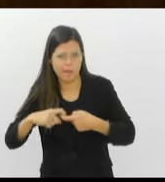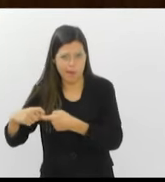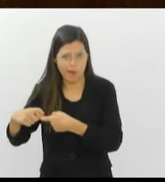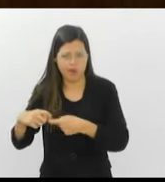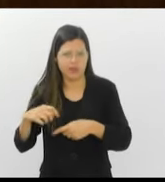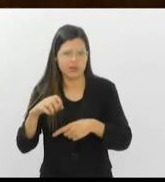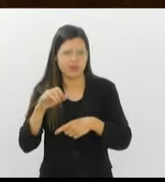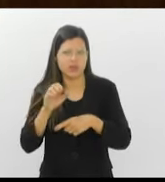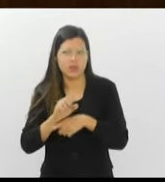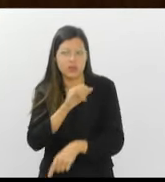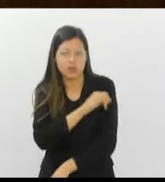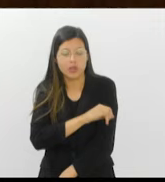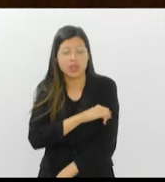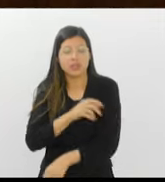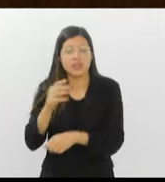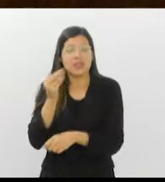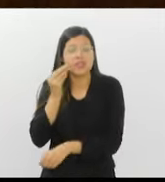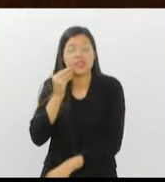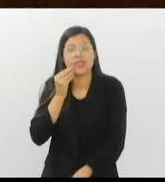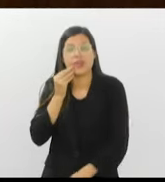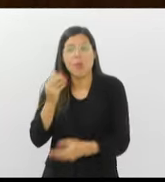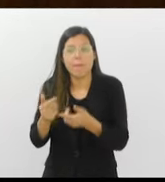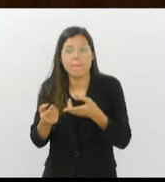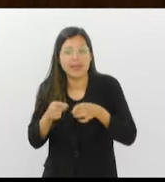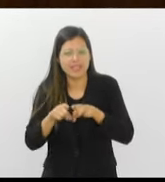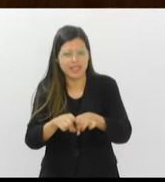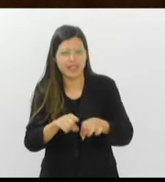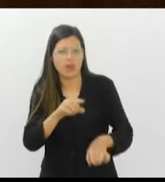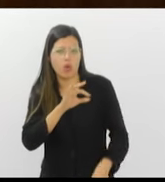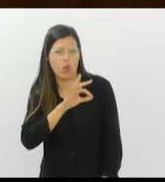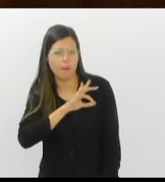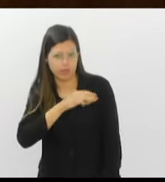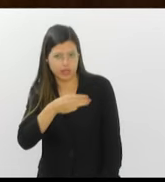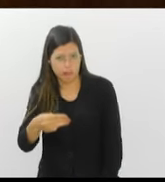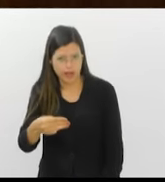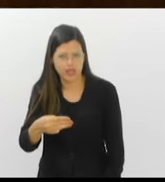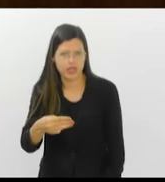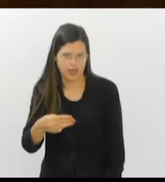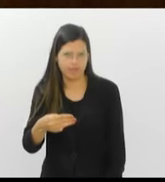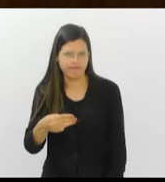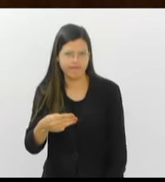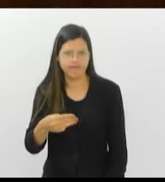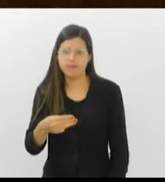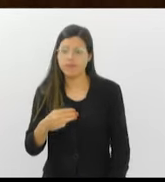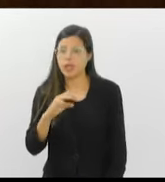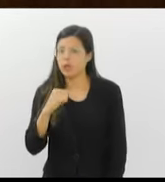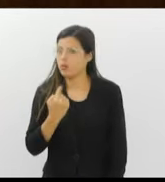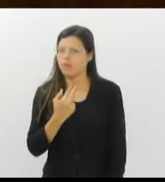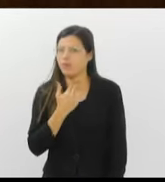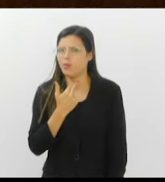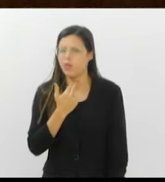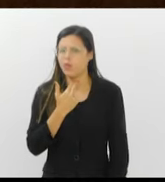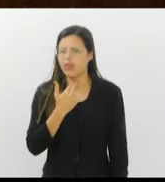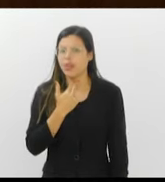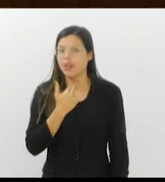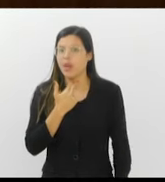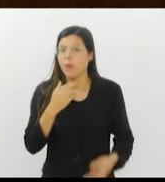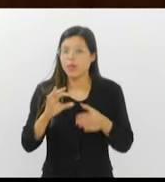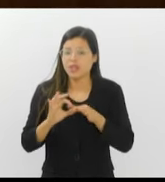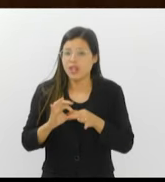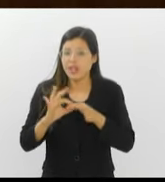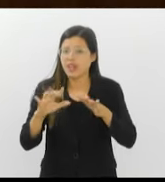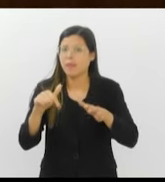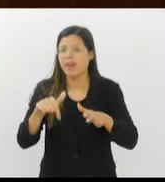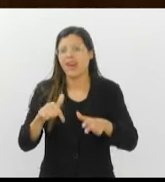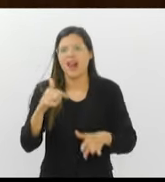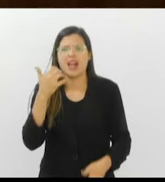dar credibilidade e legitimidade à máfia do reboque. Presidente, nós não podemos deixar a sacanagem promovida por